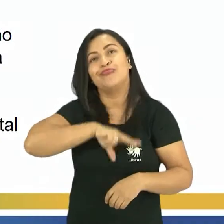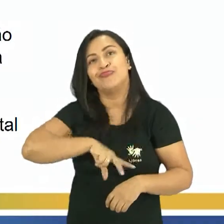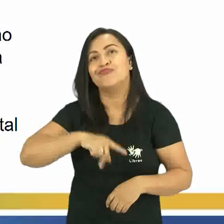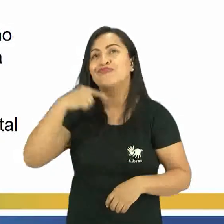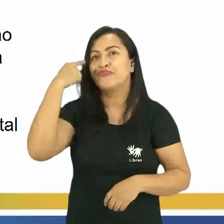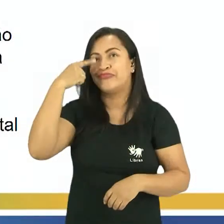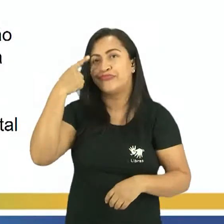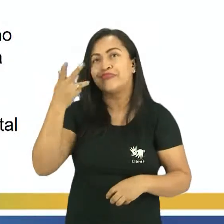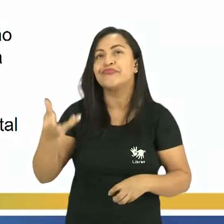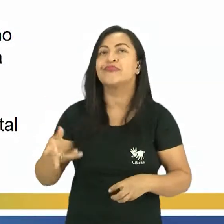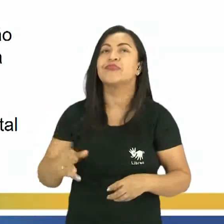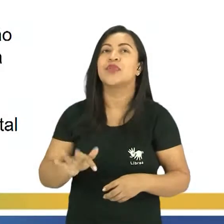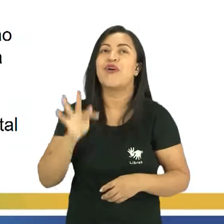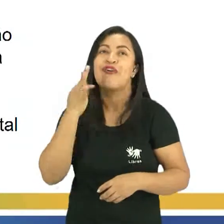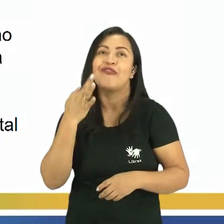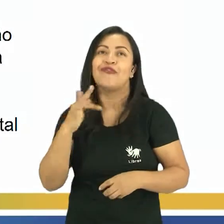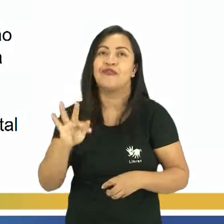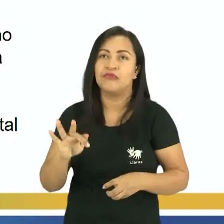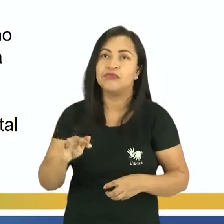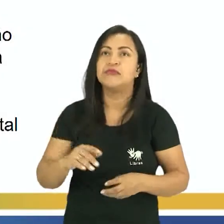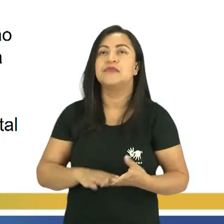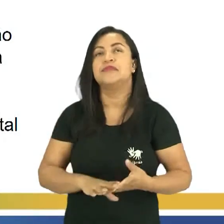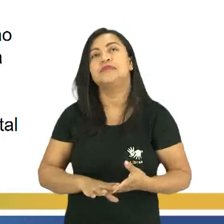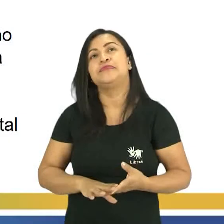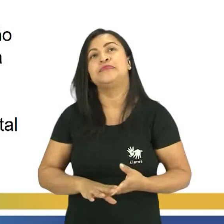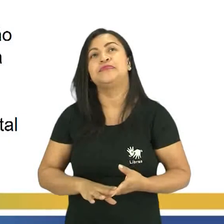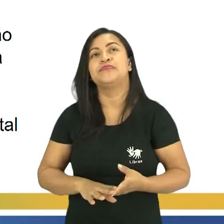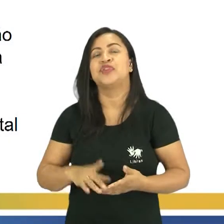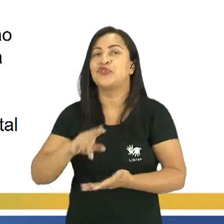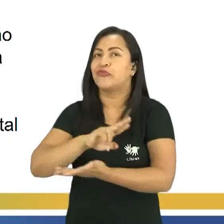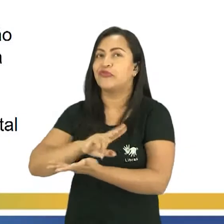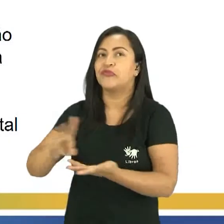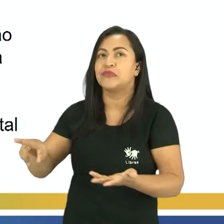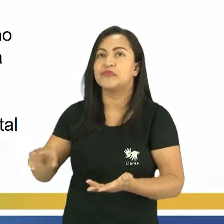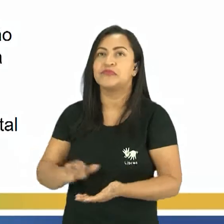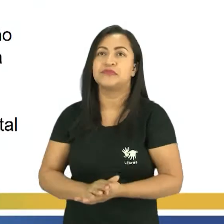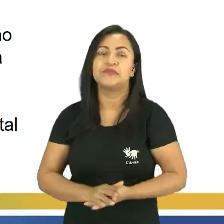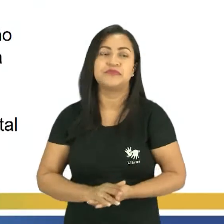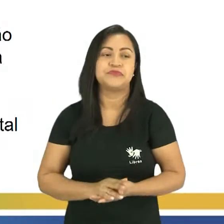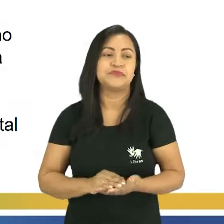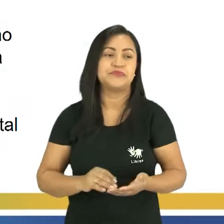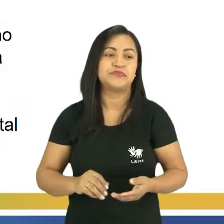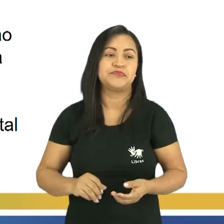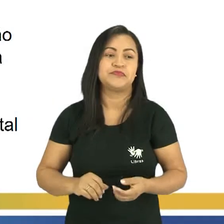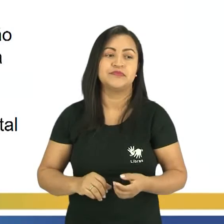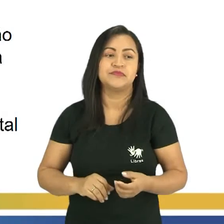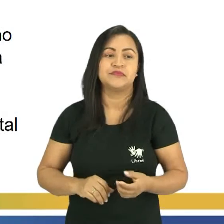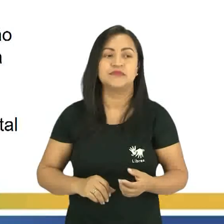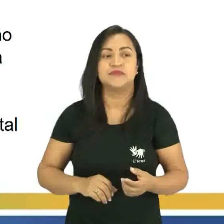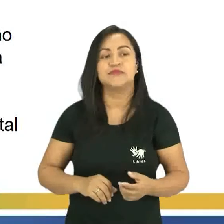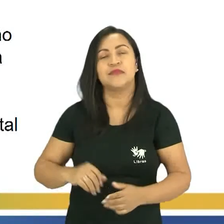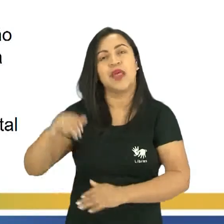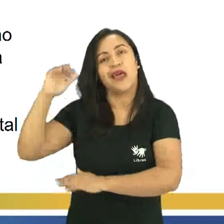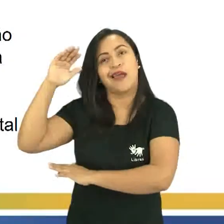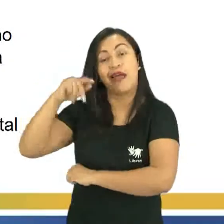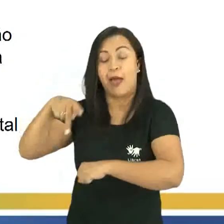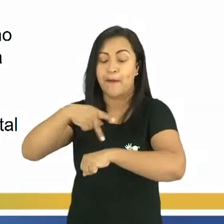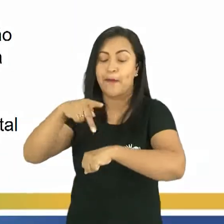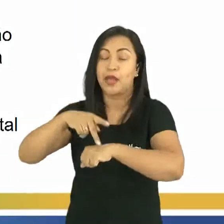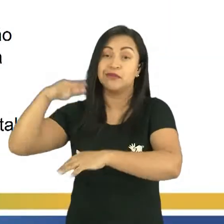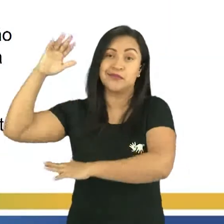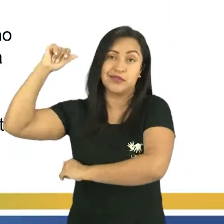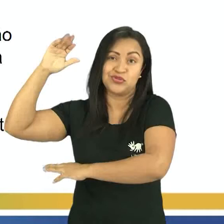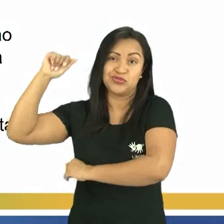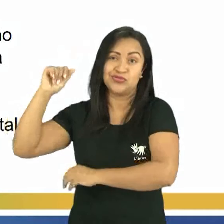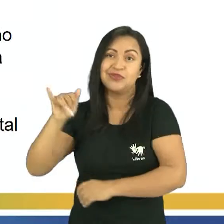Espanha. Se fala o português, o espanhol, o italiano, o francês, bem como na Romênia e na Moldávia. Isso é a questão românica, que dá também a